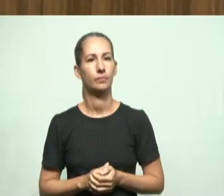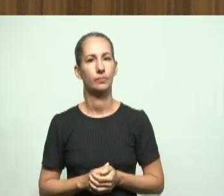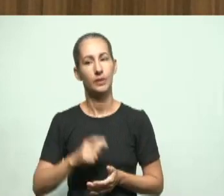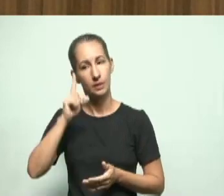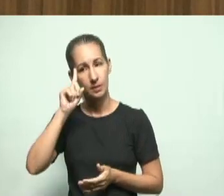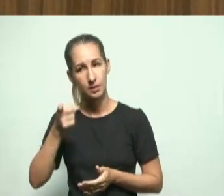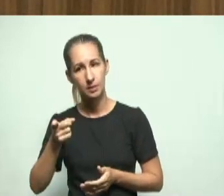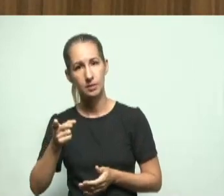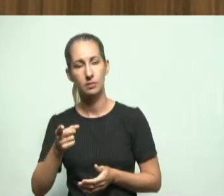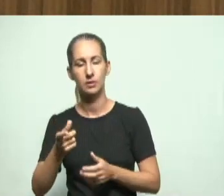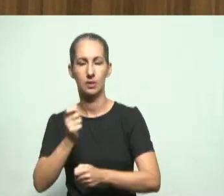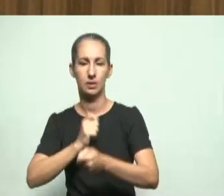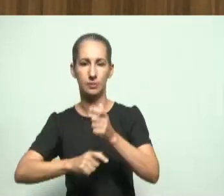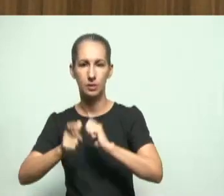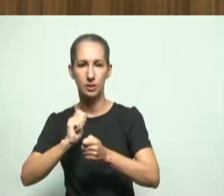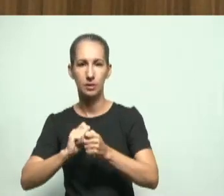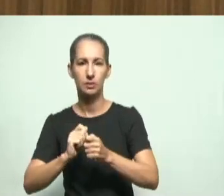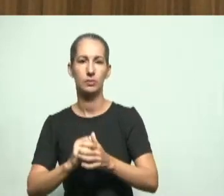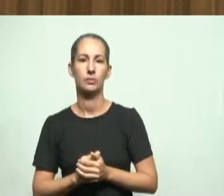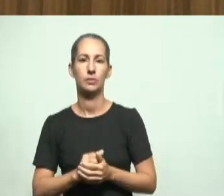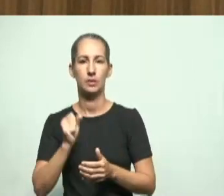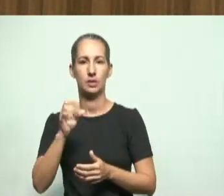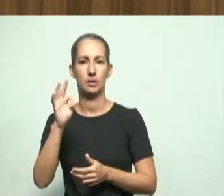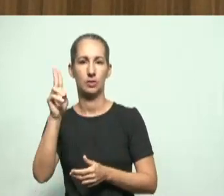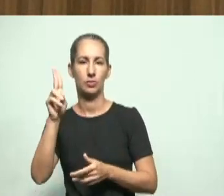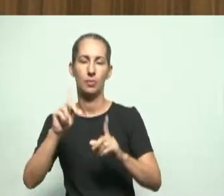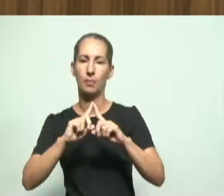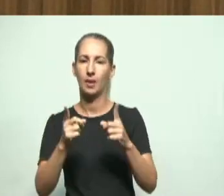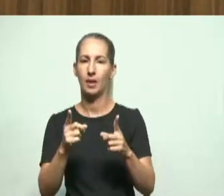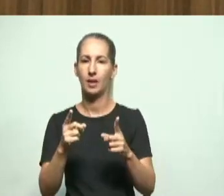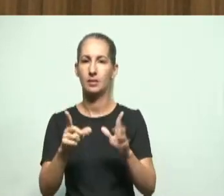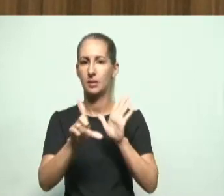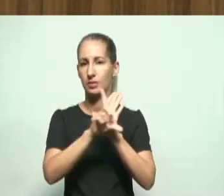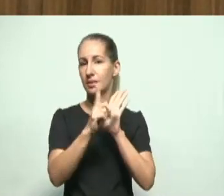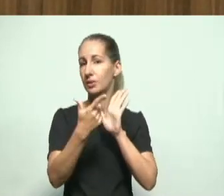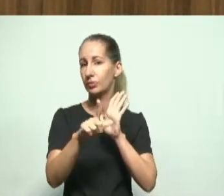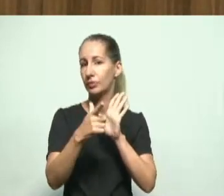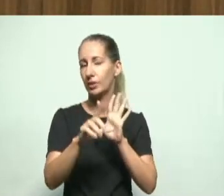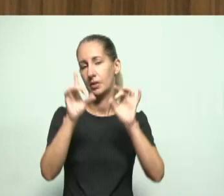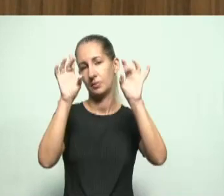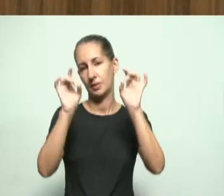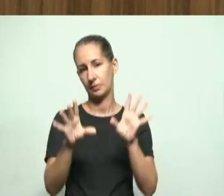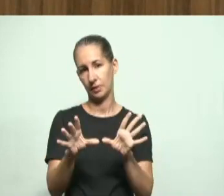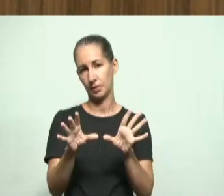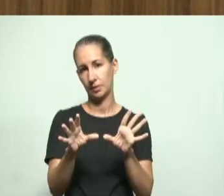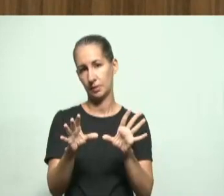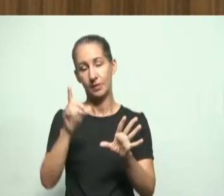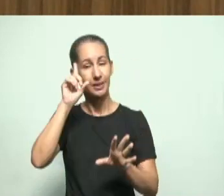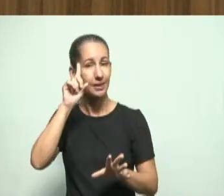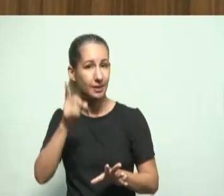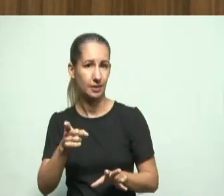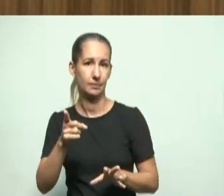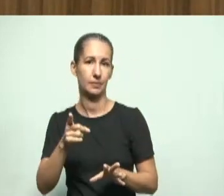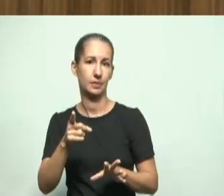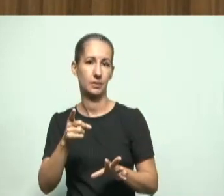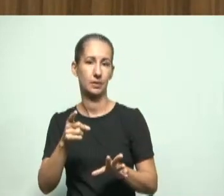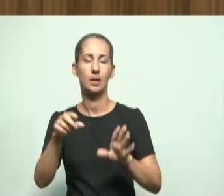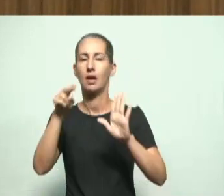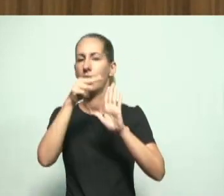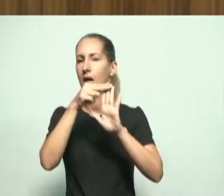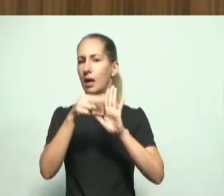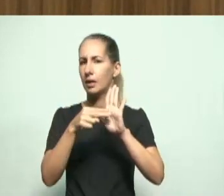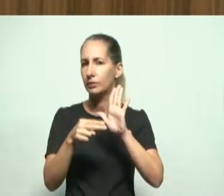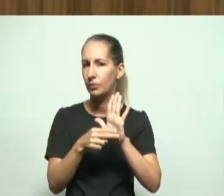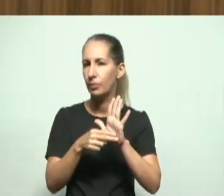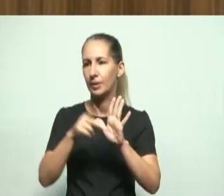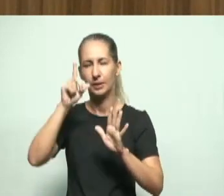decisões administrativas no âmbito da STTU, mas não existe uma legislação específica que determine os critérios,